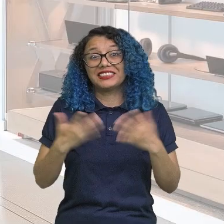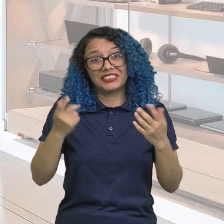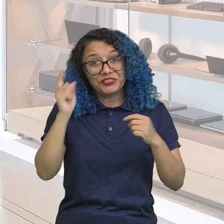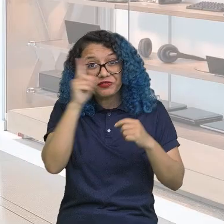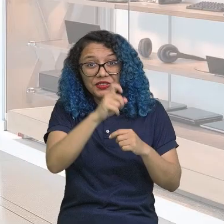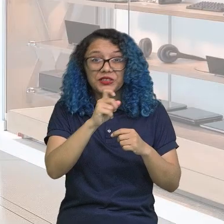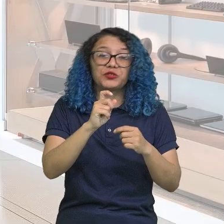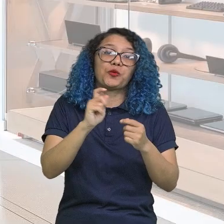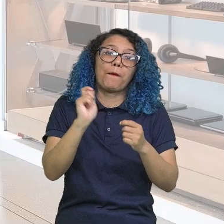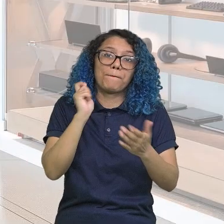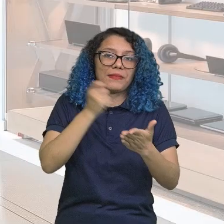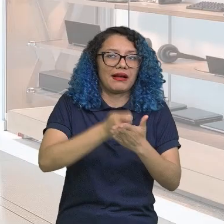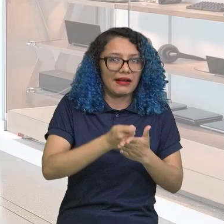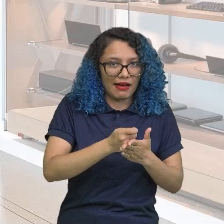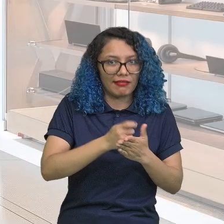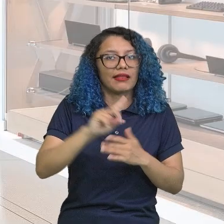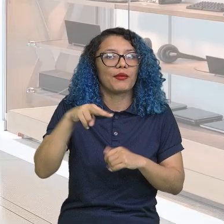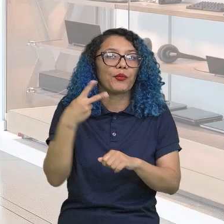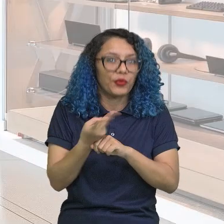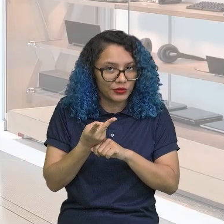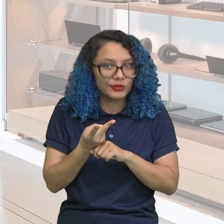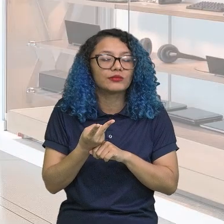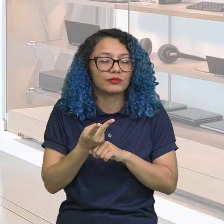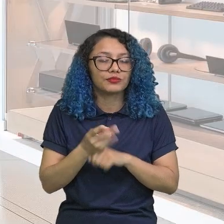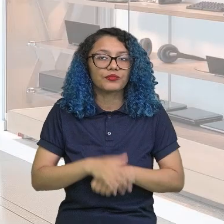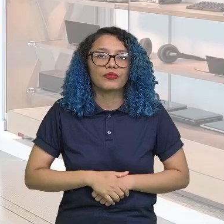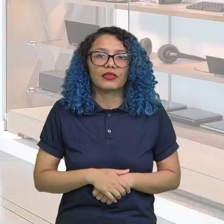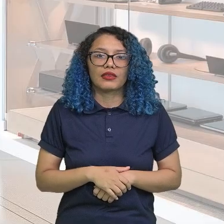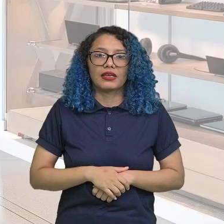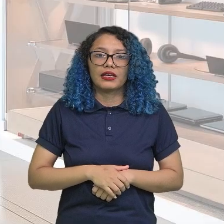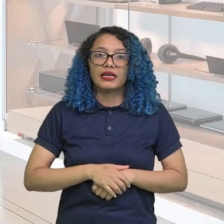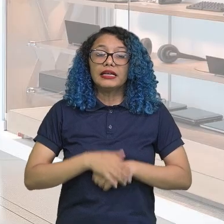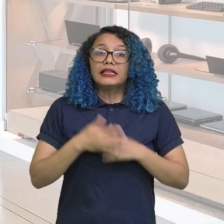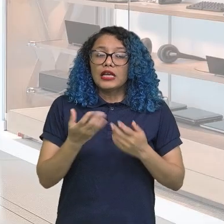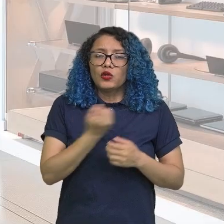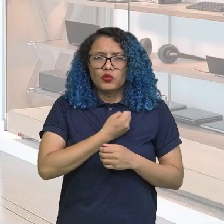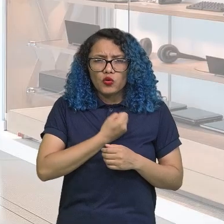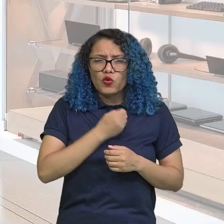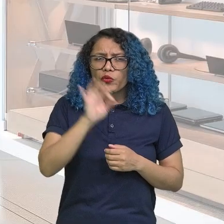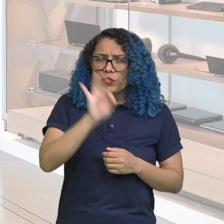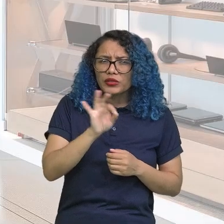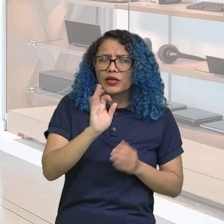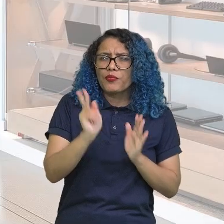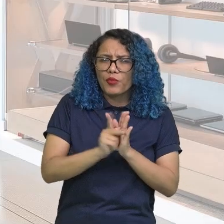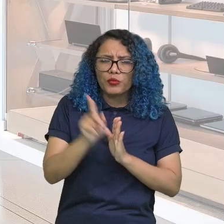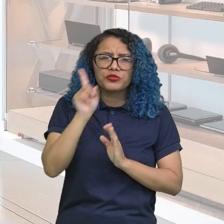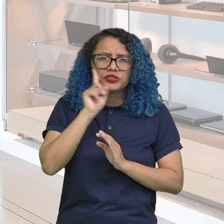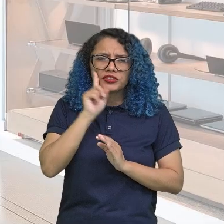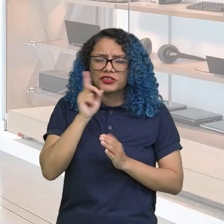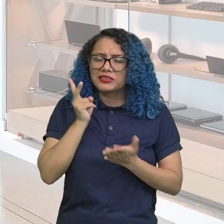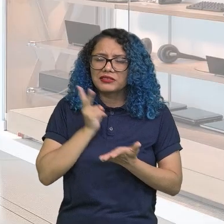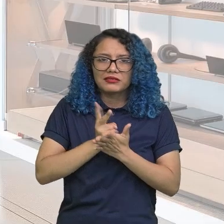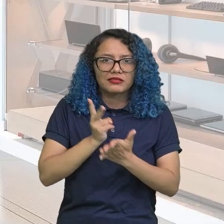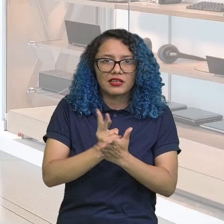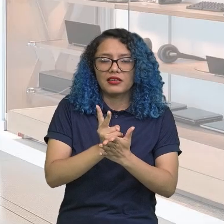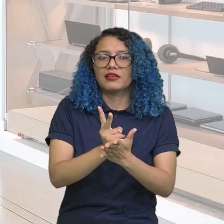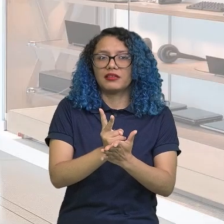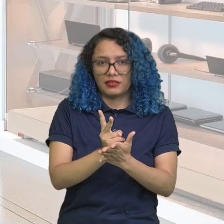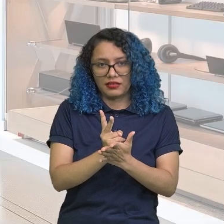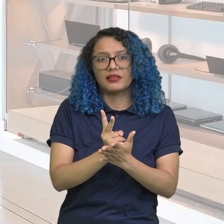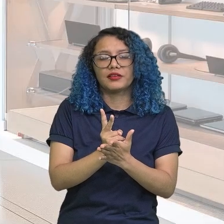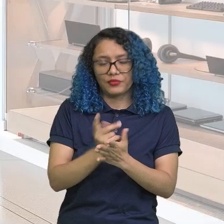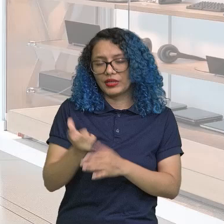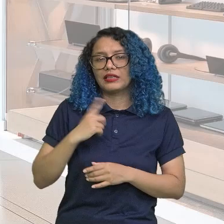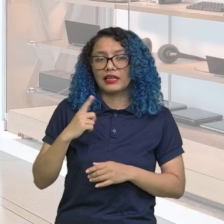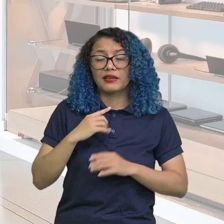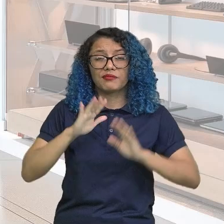temos que ficar ligados. Os números fazem parte, sim, do nosso dia a dia, a porcentagem está envolvida, embutida aí na nossa